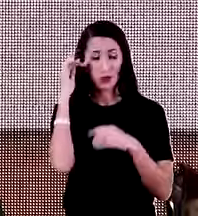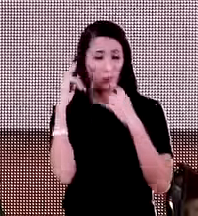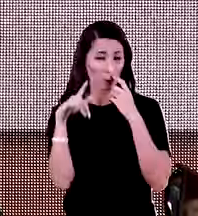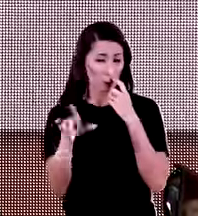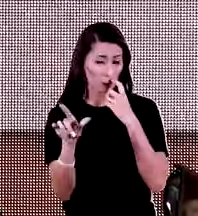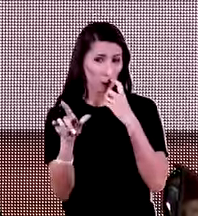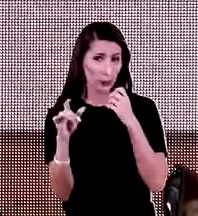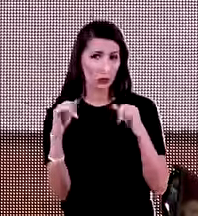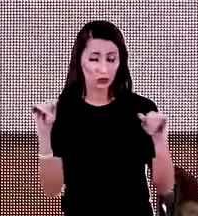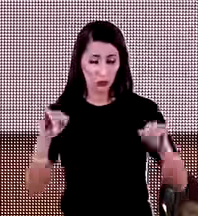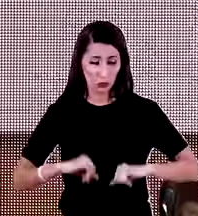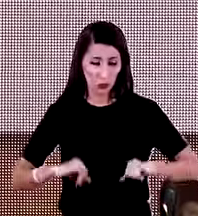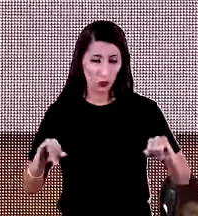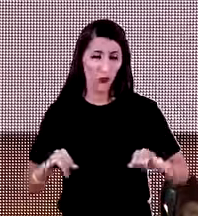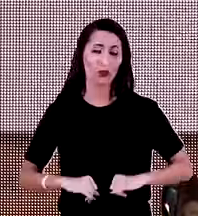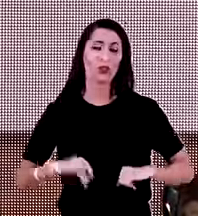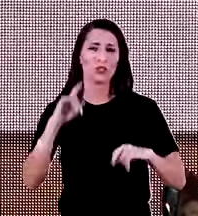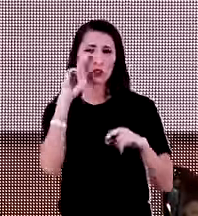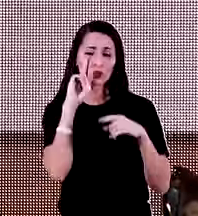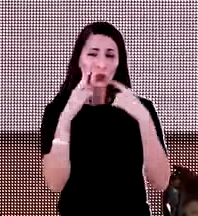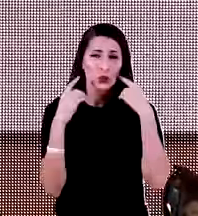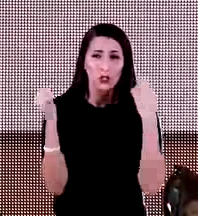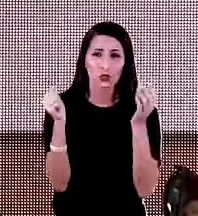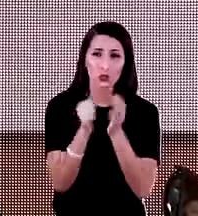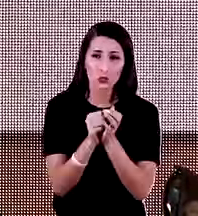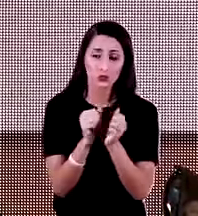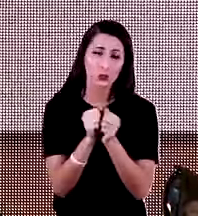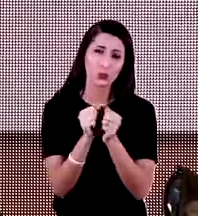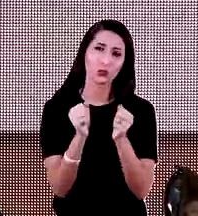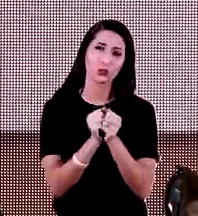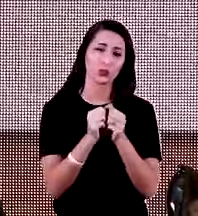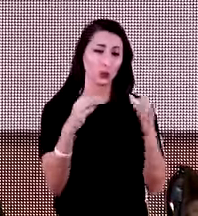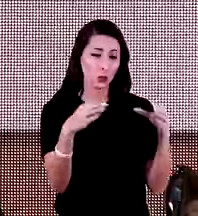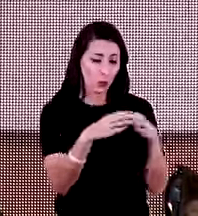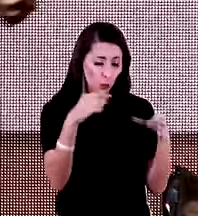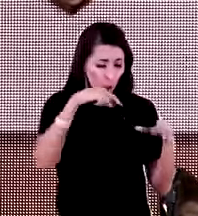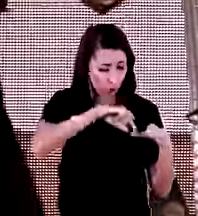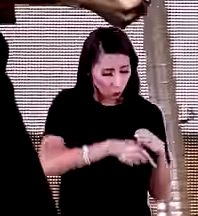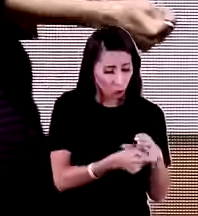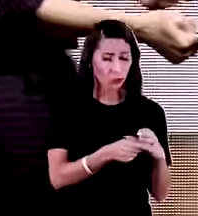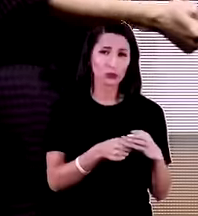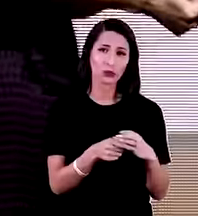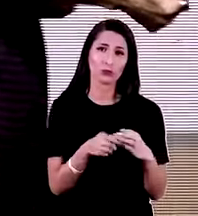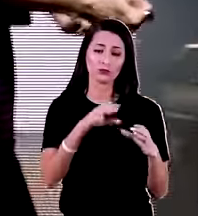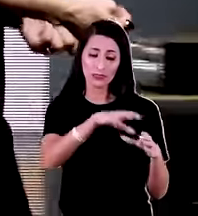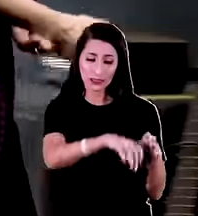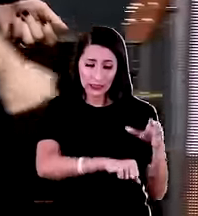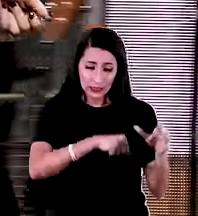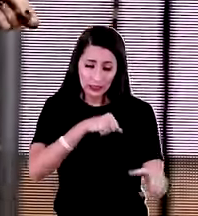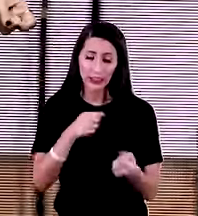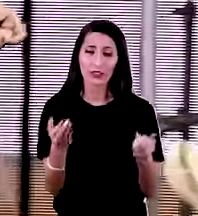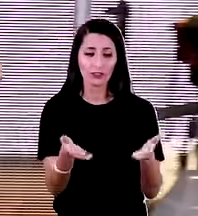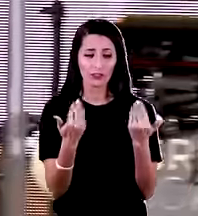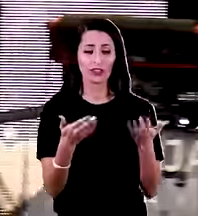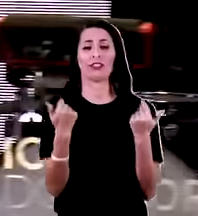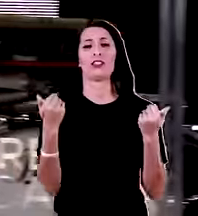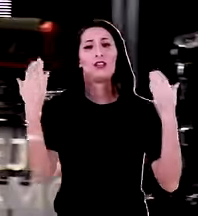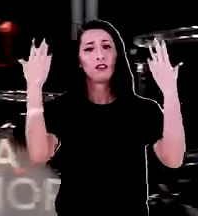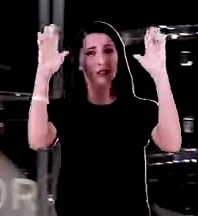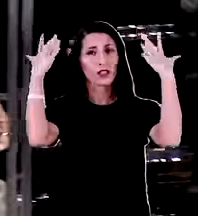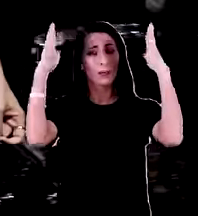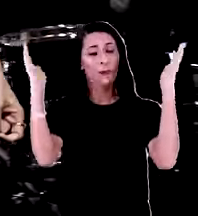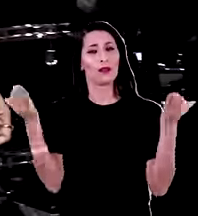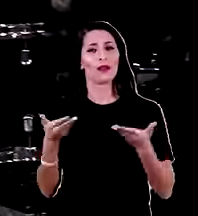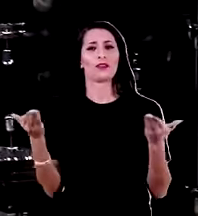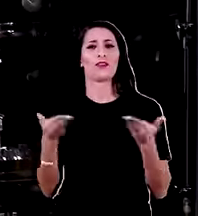você, cair no poço com você, entrar na trincheira com você, te tirar de lá e dizer, agora vamos celebrar. Por